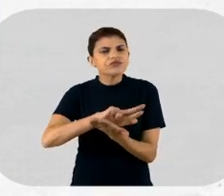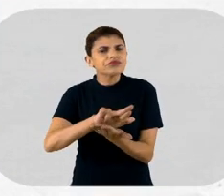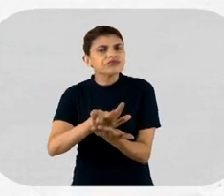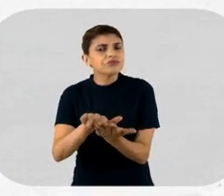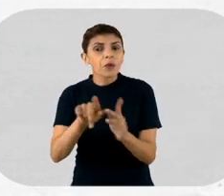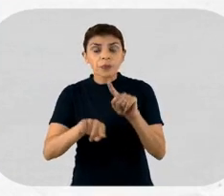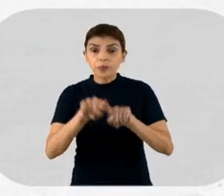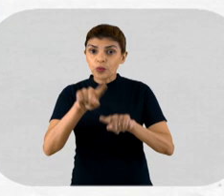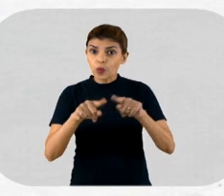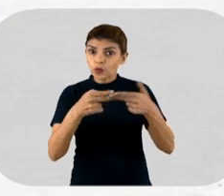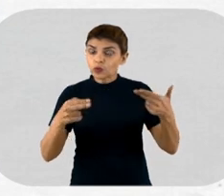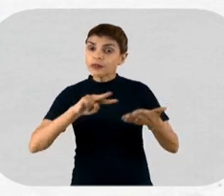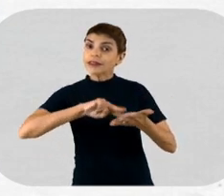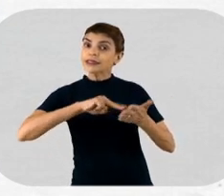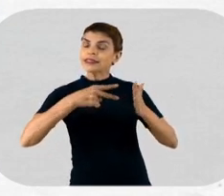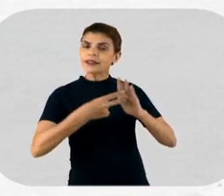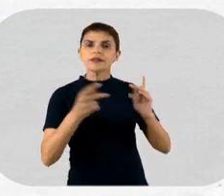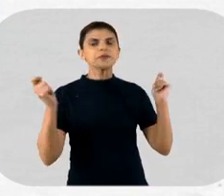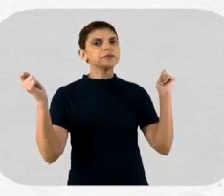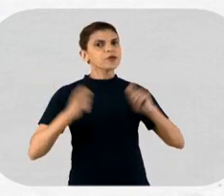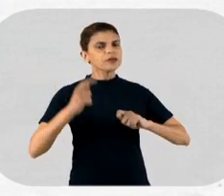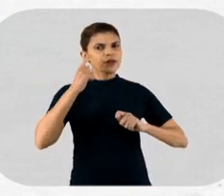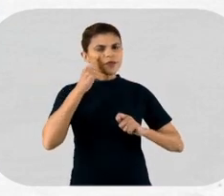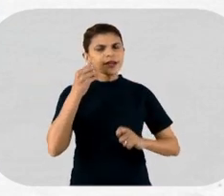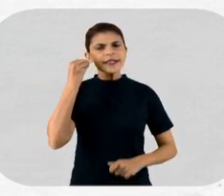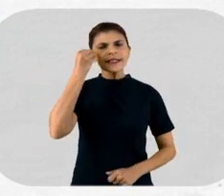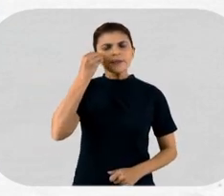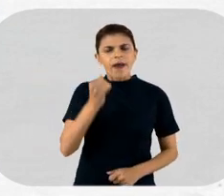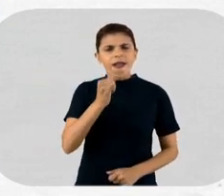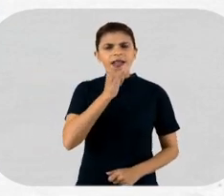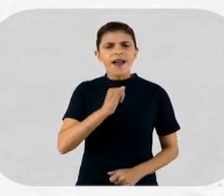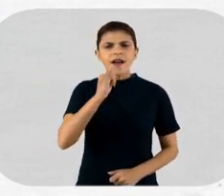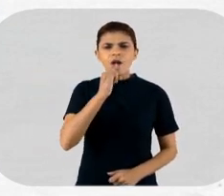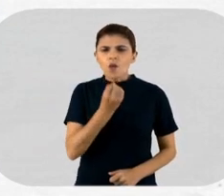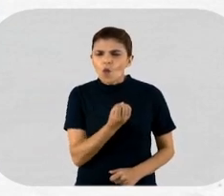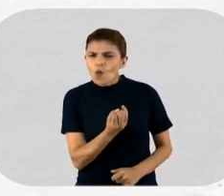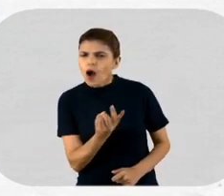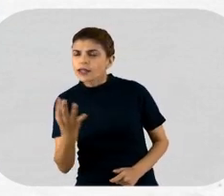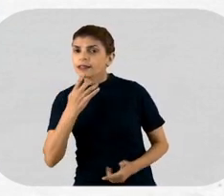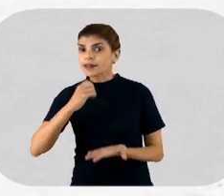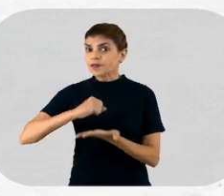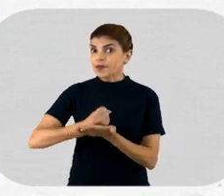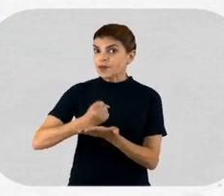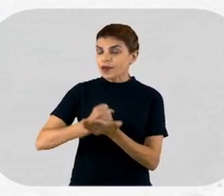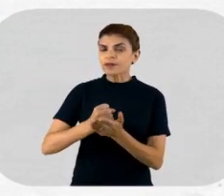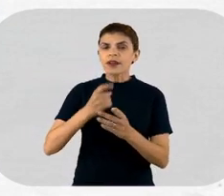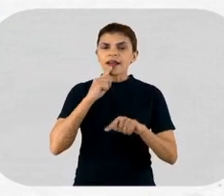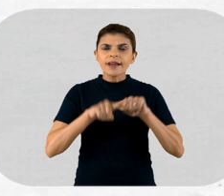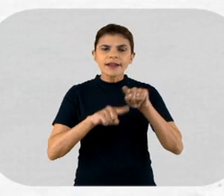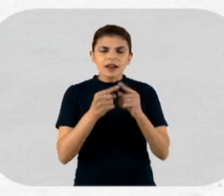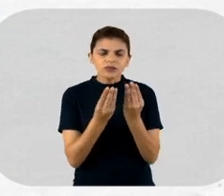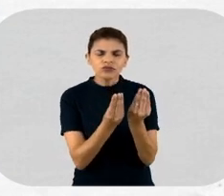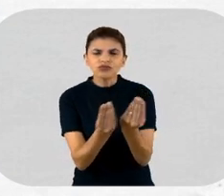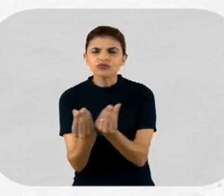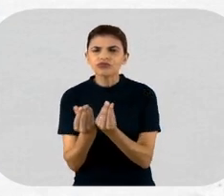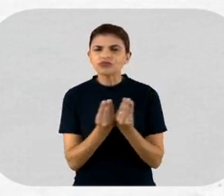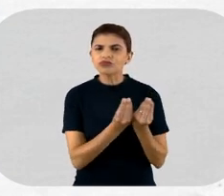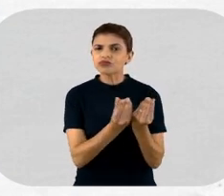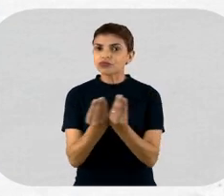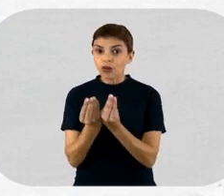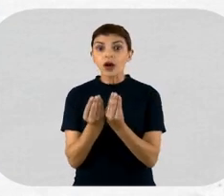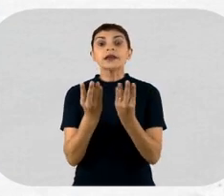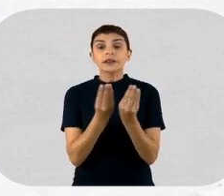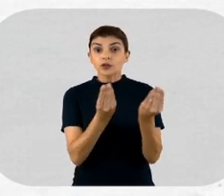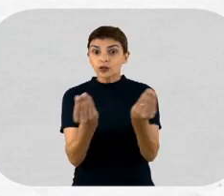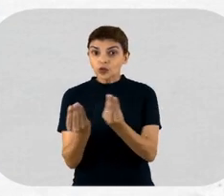produto. Isso significa que é possível determinar experimentalmente a quantidade de fármaco liberada no meio de dissolução em função do tempo,